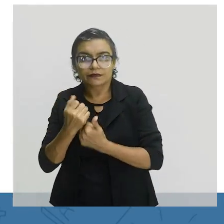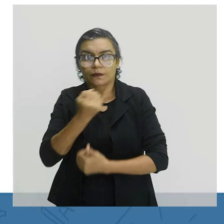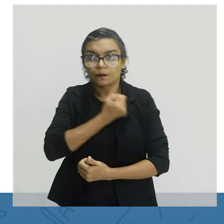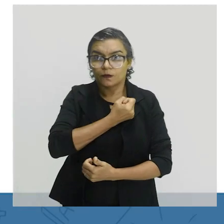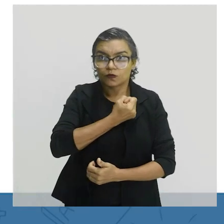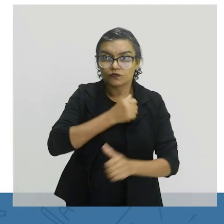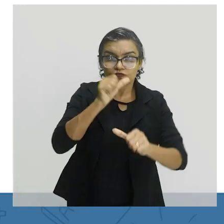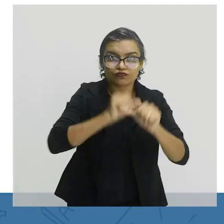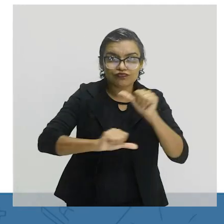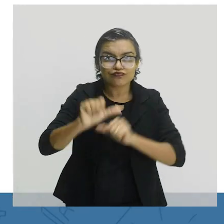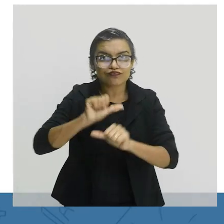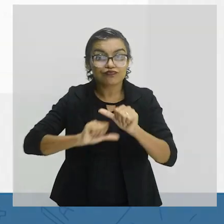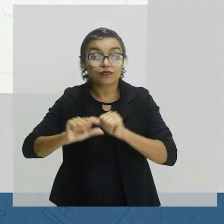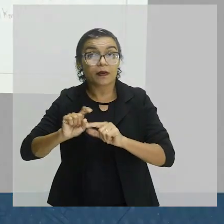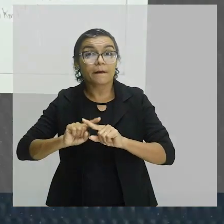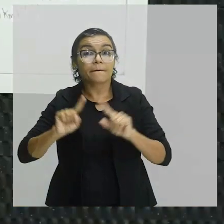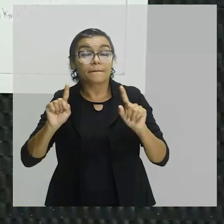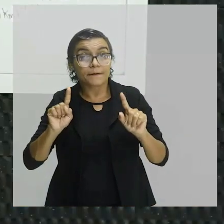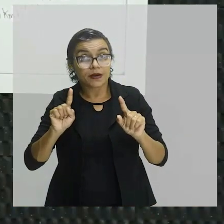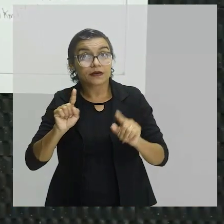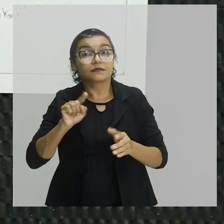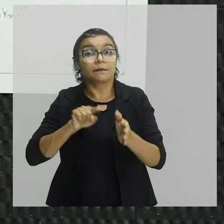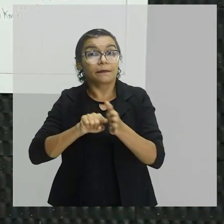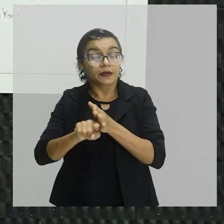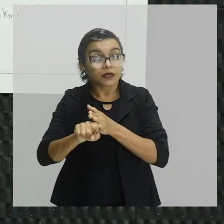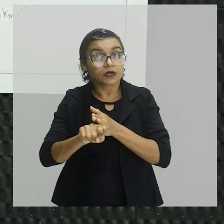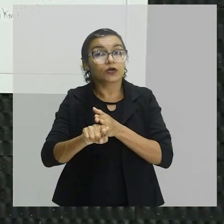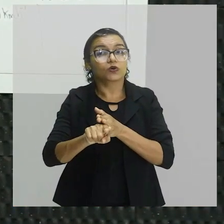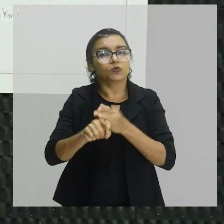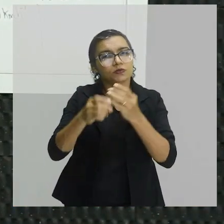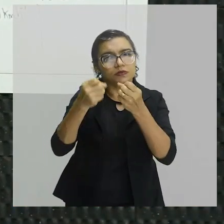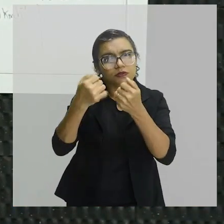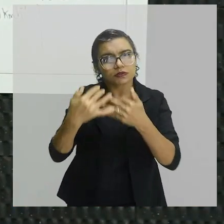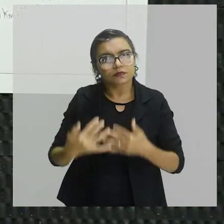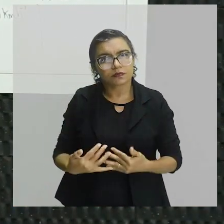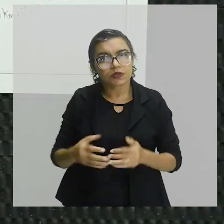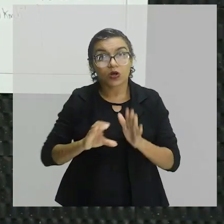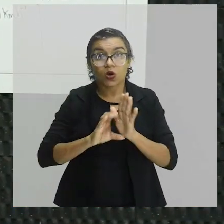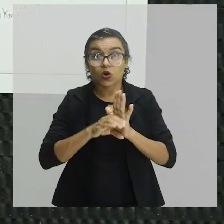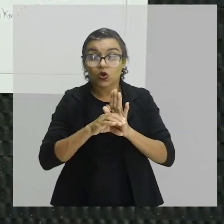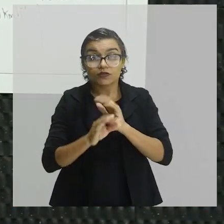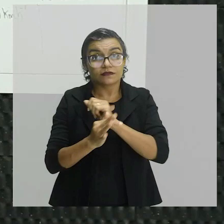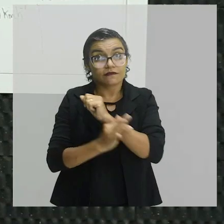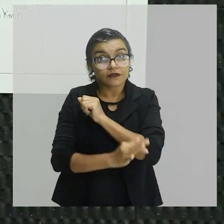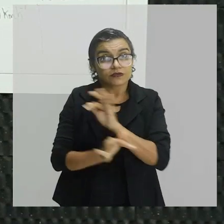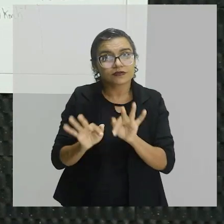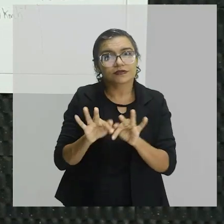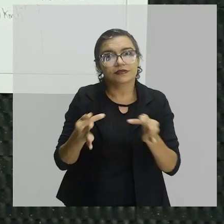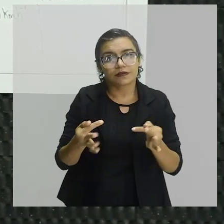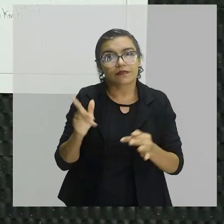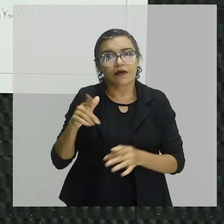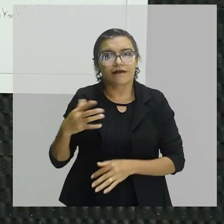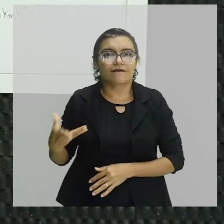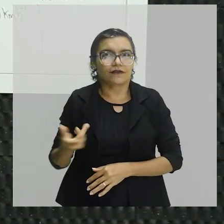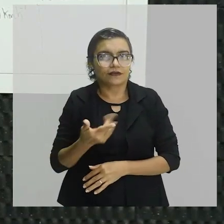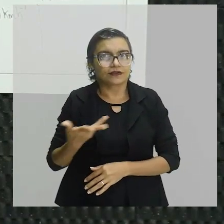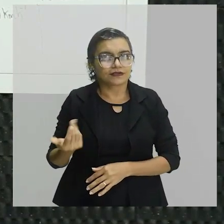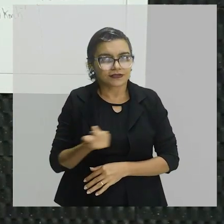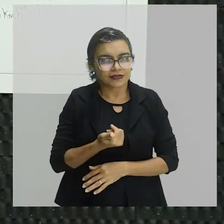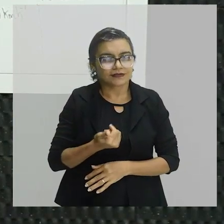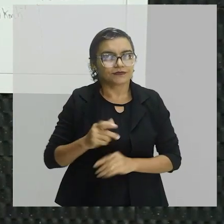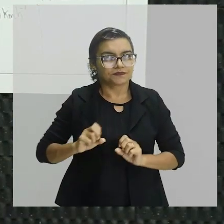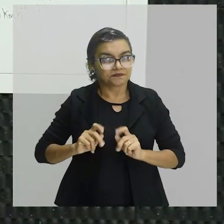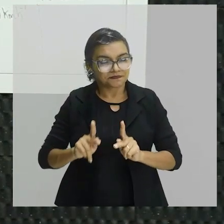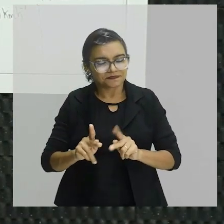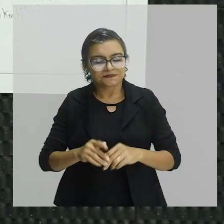tá ok? Mas no geral a questão, ela trata de um conceito físico bem simples, que é o conceito de velocidade média, tá